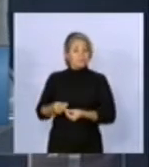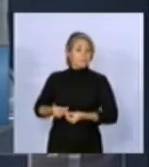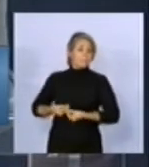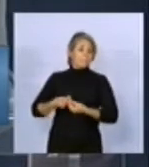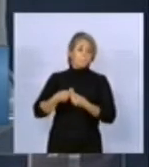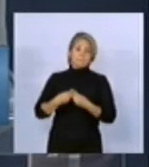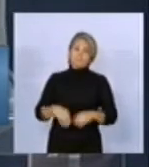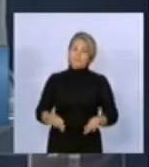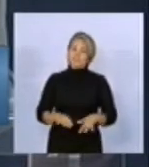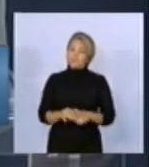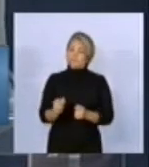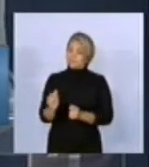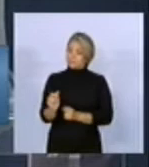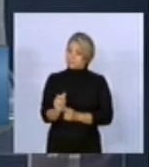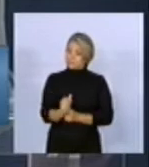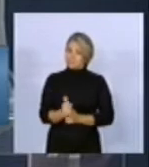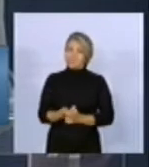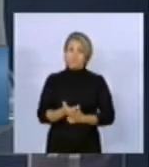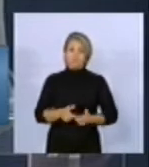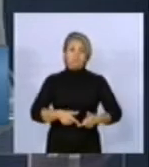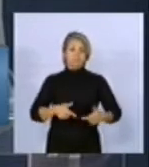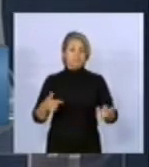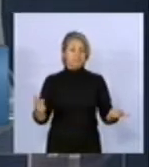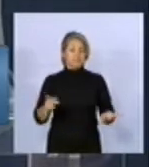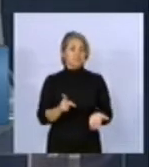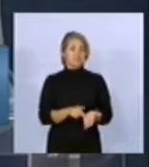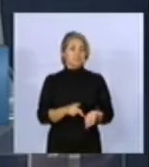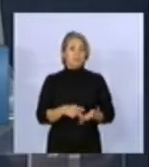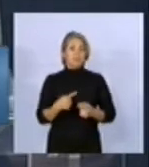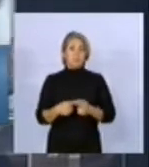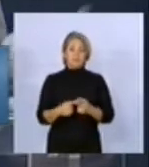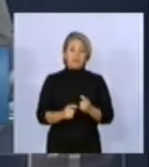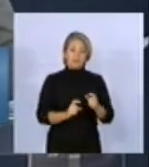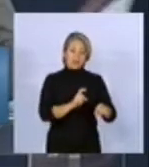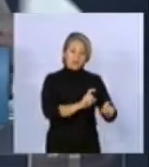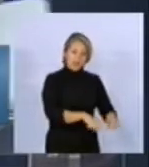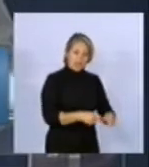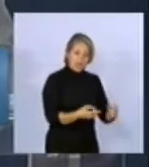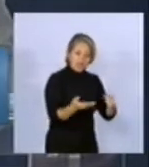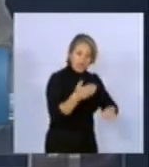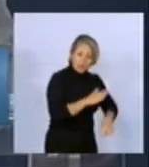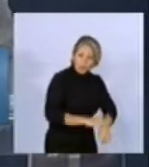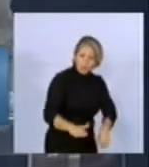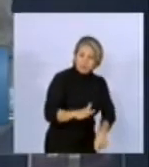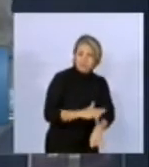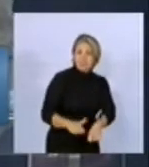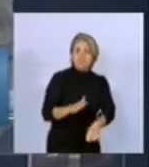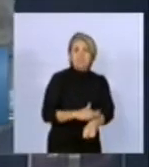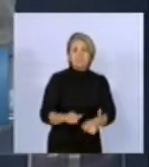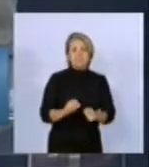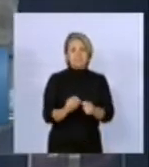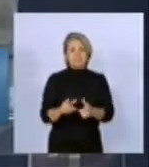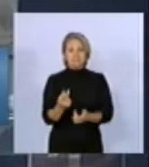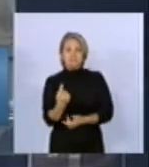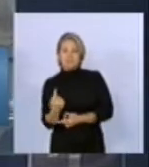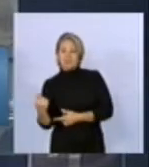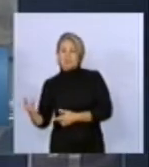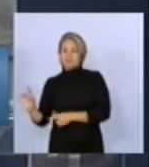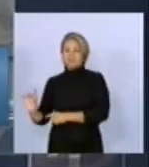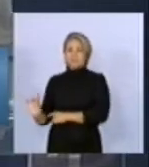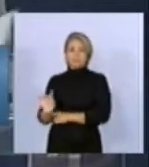prejuízo financeiro muito grande porque a colheita teve ter sido feita manualmente